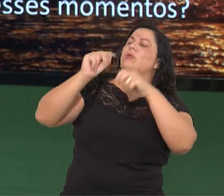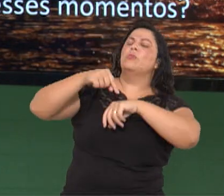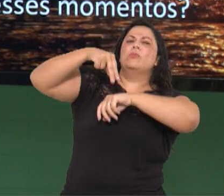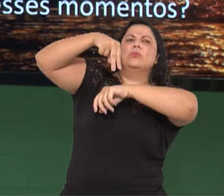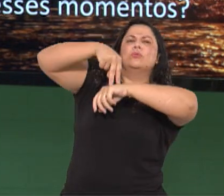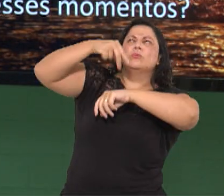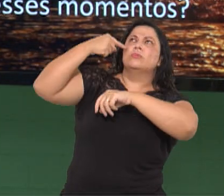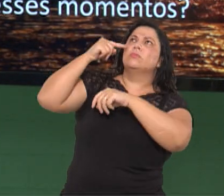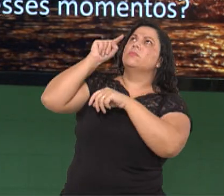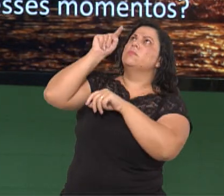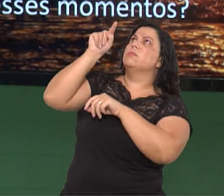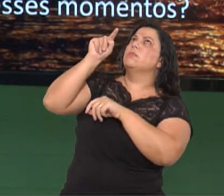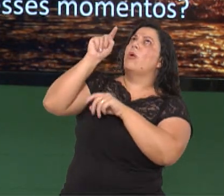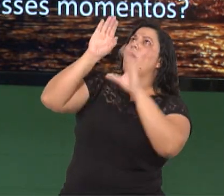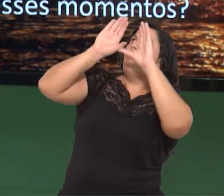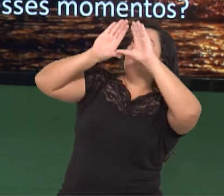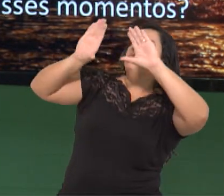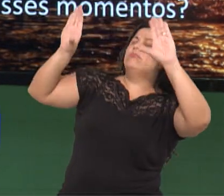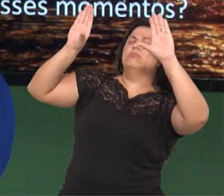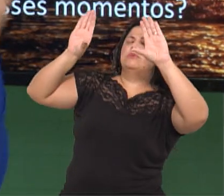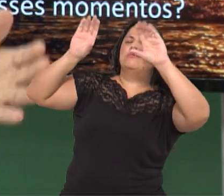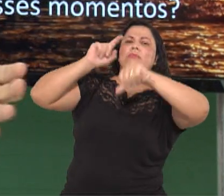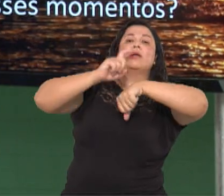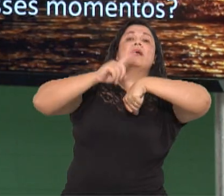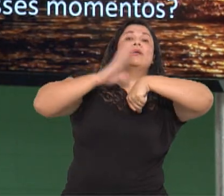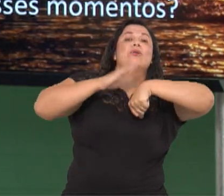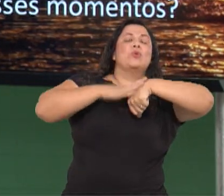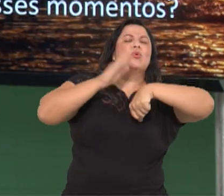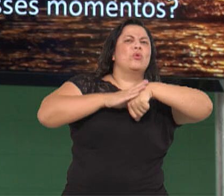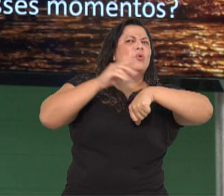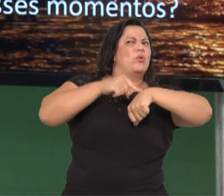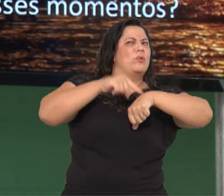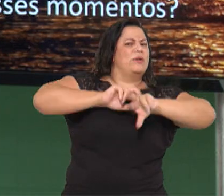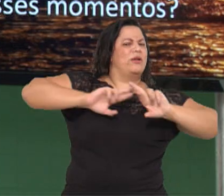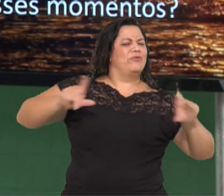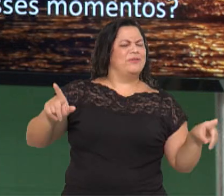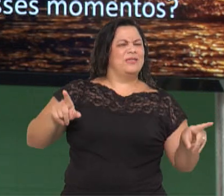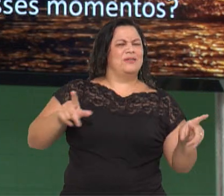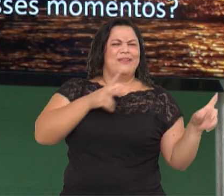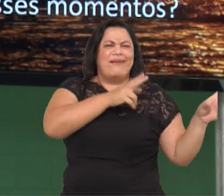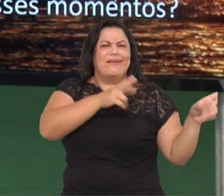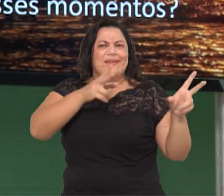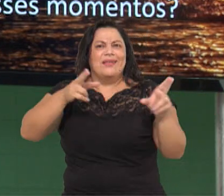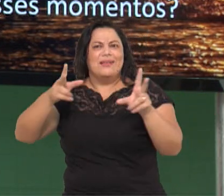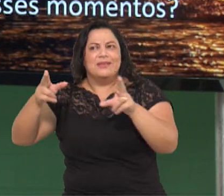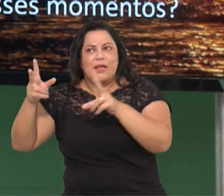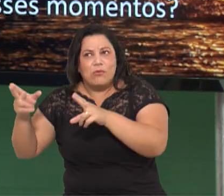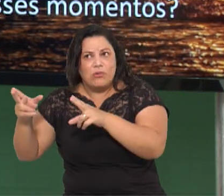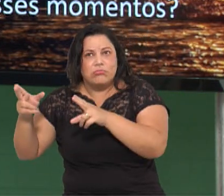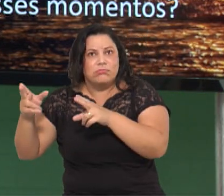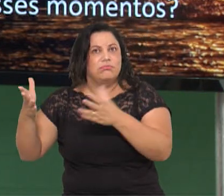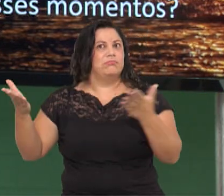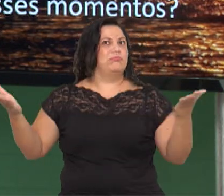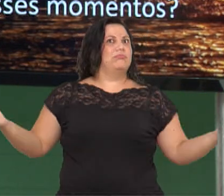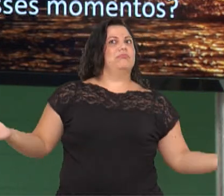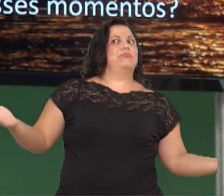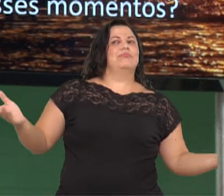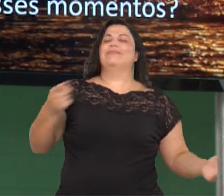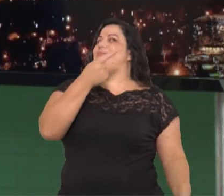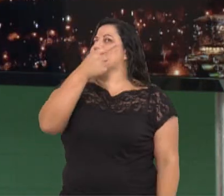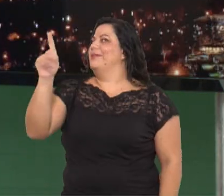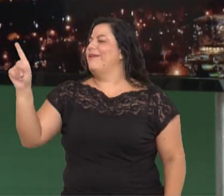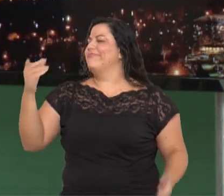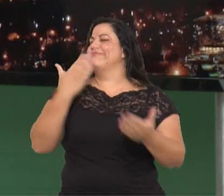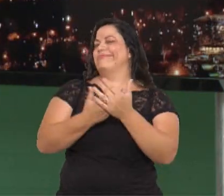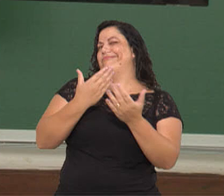está o céu em alguns horários do dia. Será que ele é sempre igual? Muito provavelmente não, e a gente vai falar isso na aula